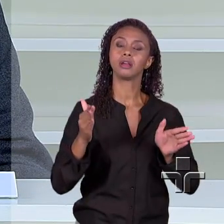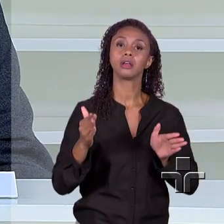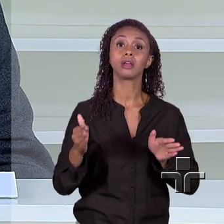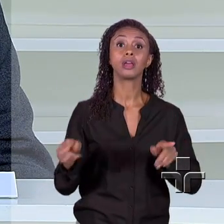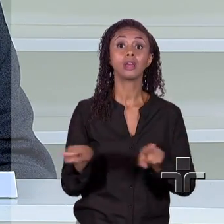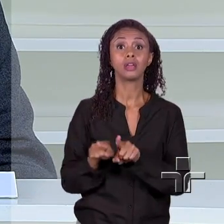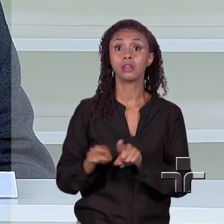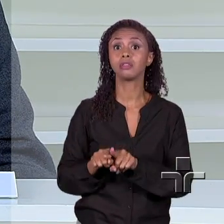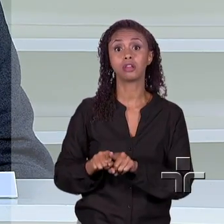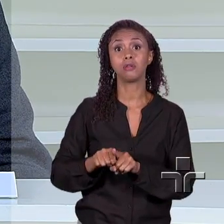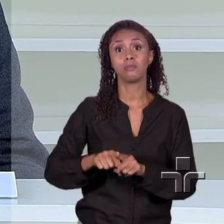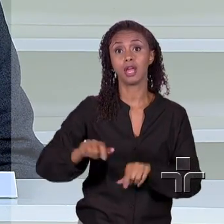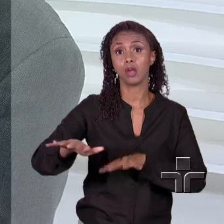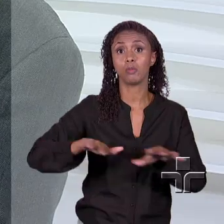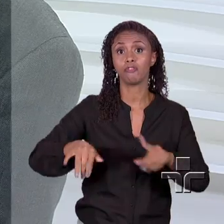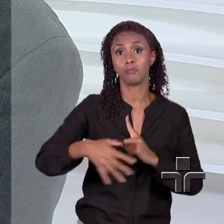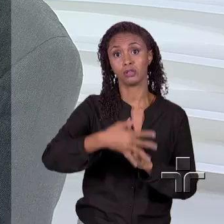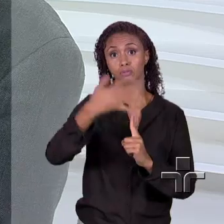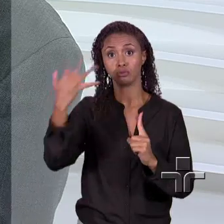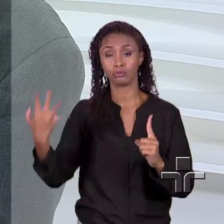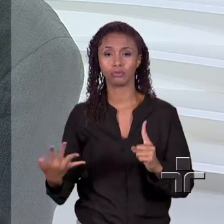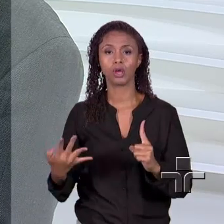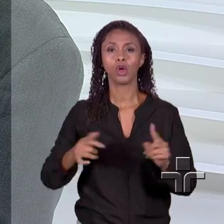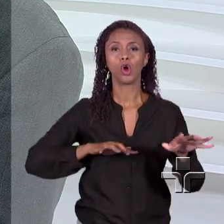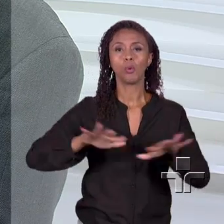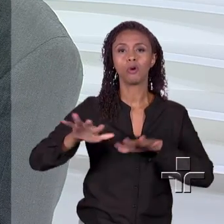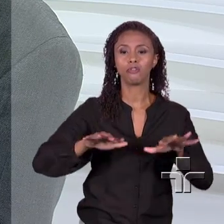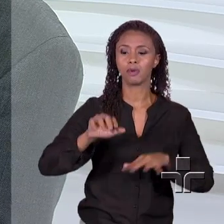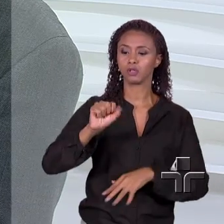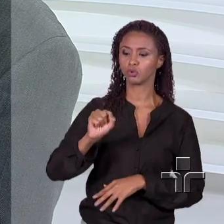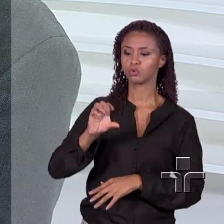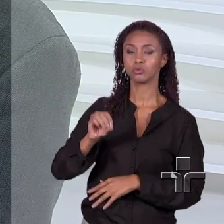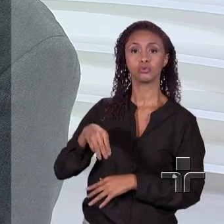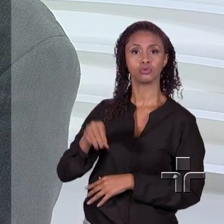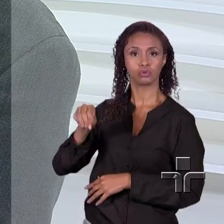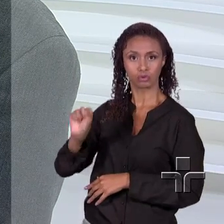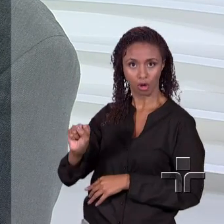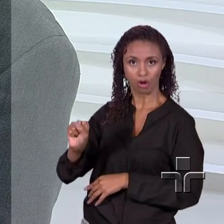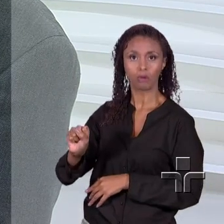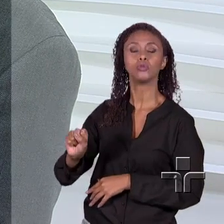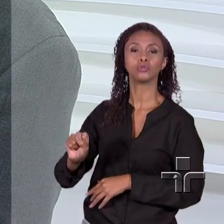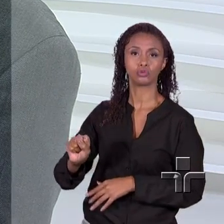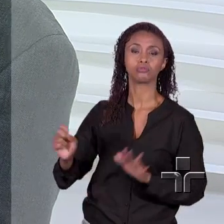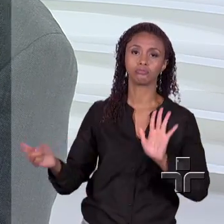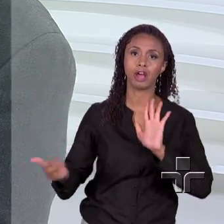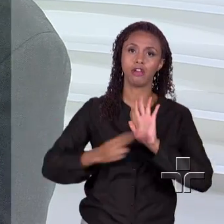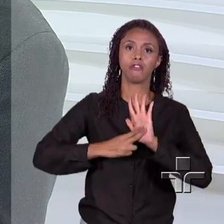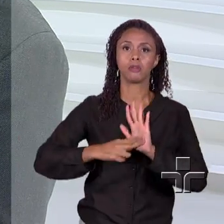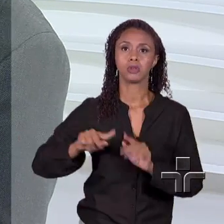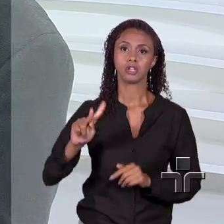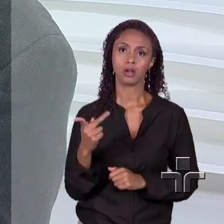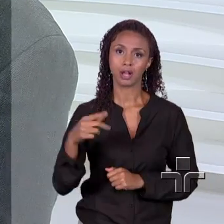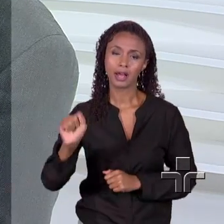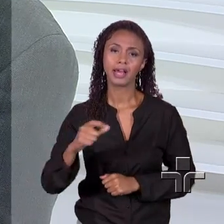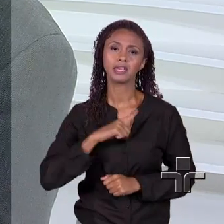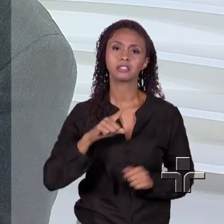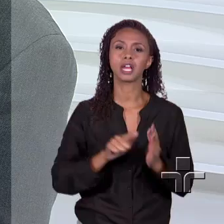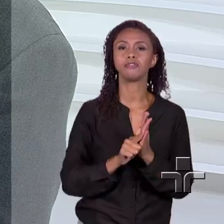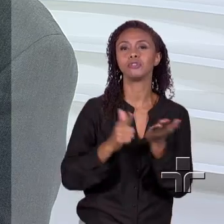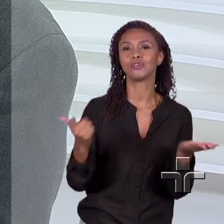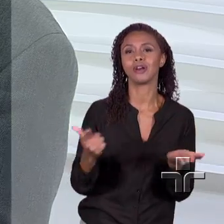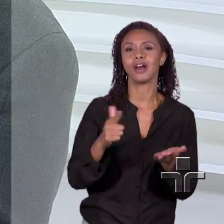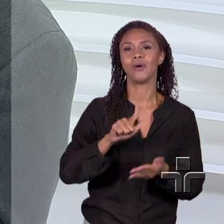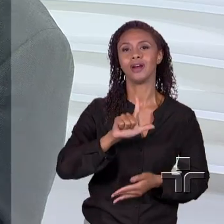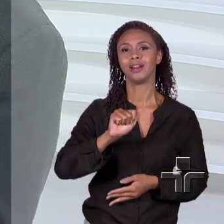movimento LGBT, o movimento Somos de São Paulo, o grupo Somos de Afirmação Homossexual de São Paulo, o jornal Lampião, no Rio de